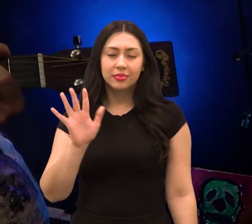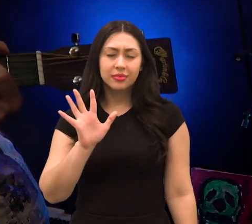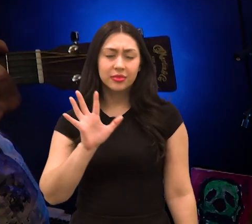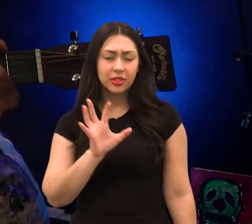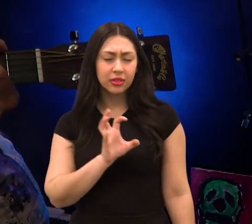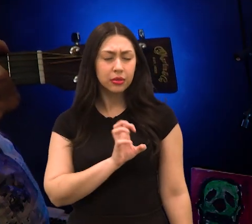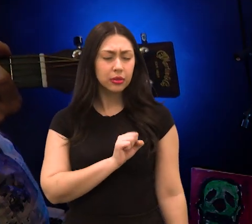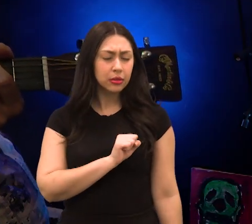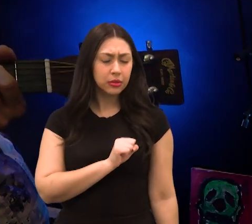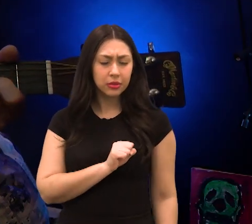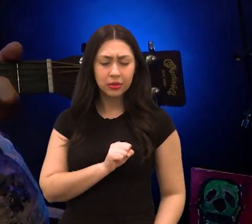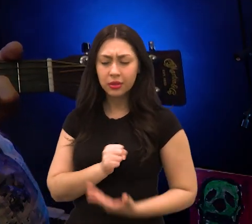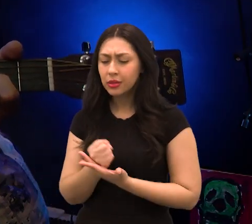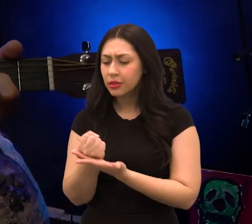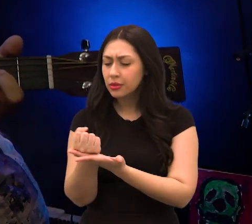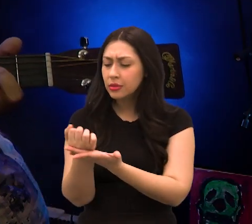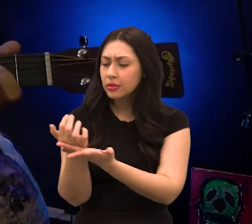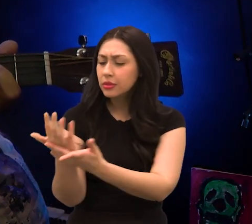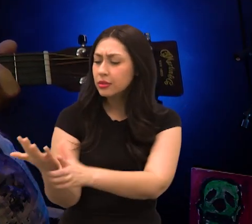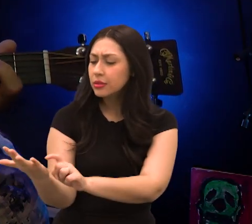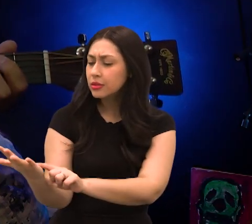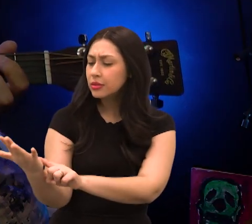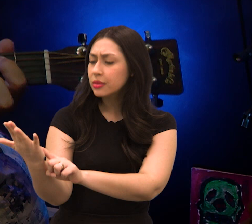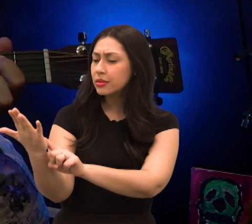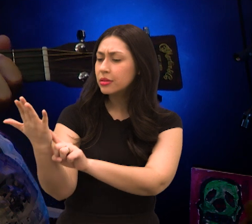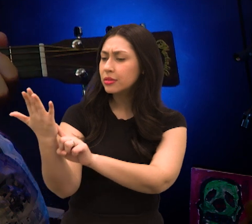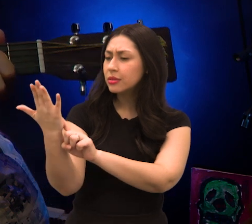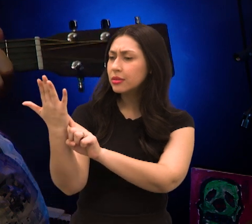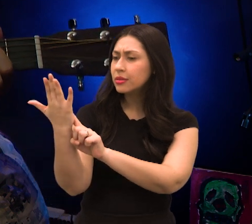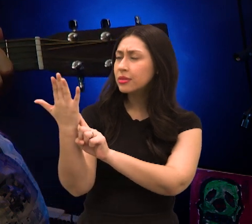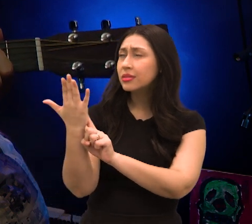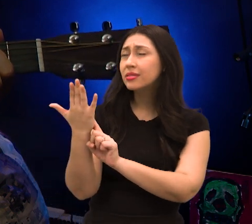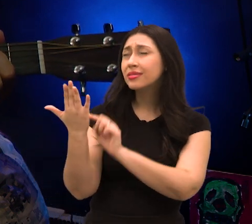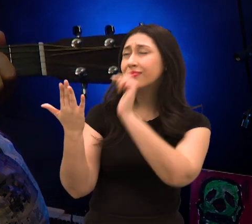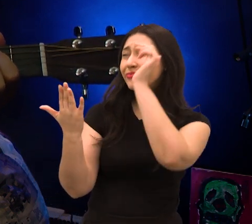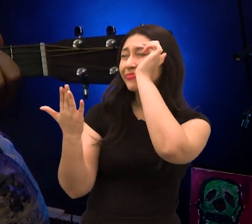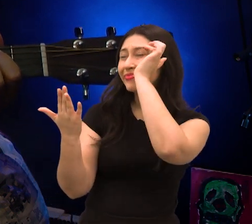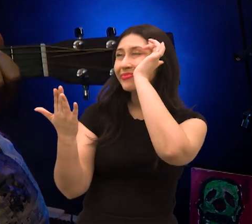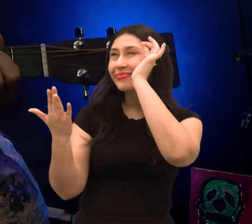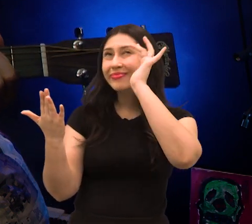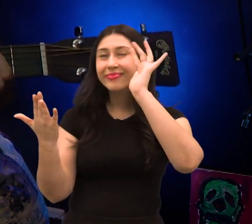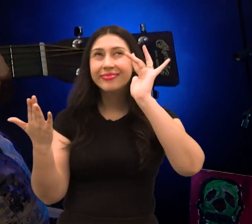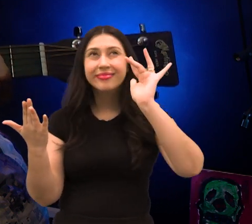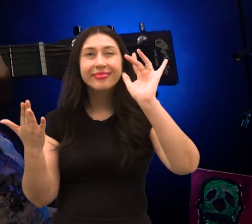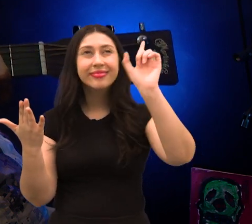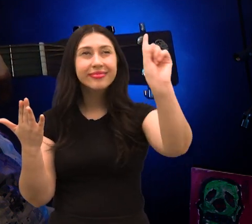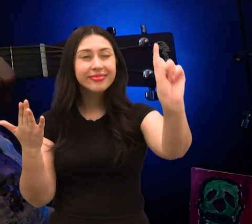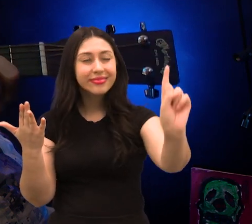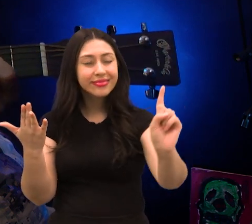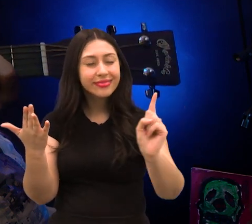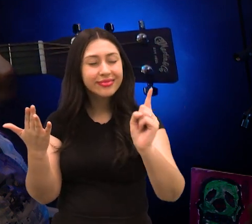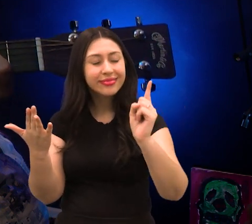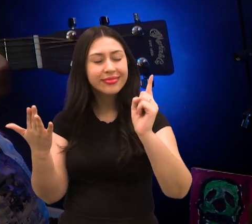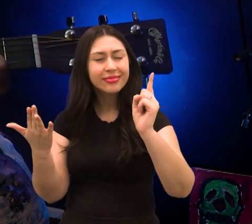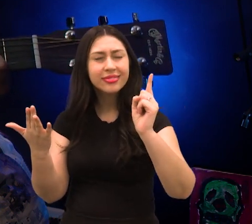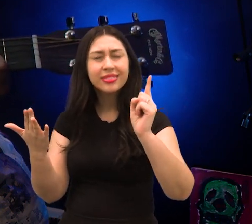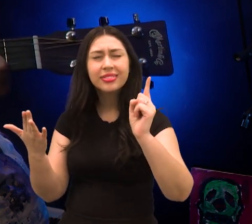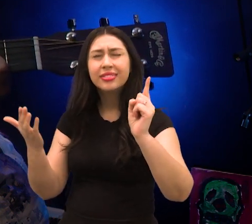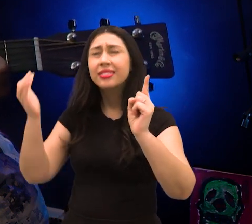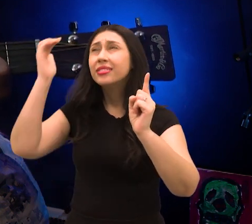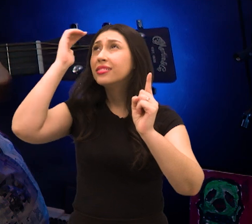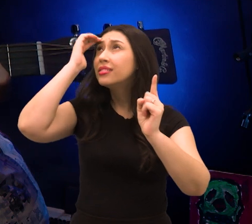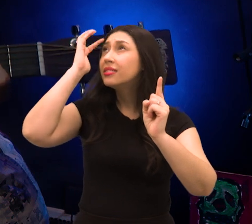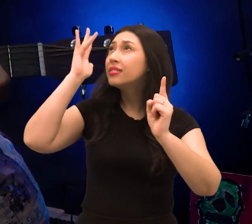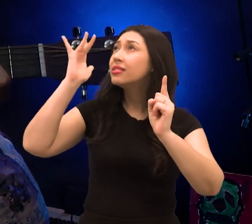O amor às vezes nos revela coisas que o pensamento só busca você, mas minha